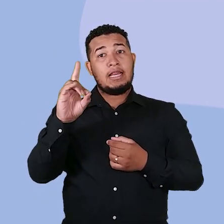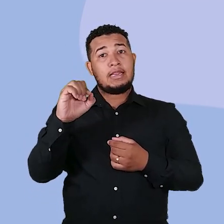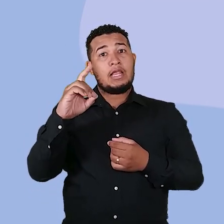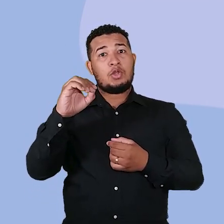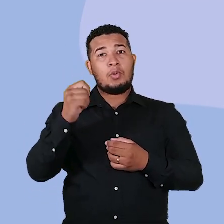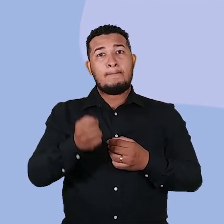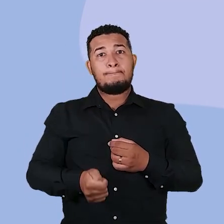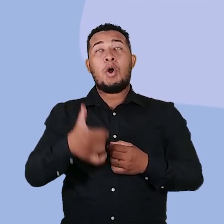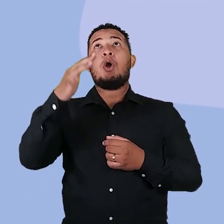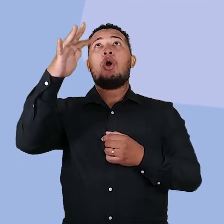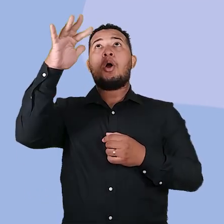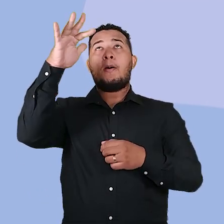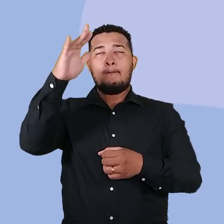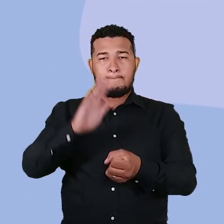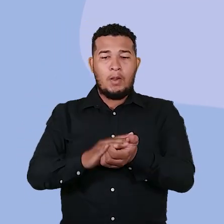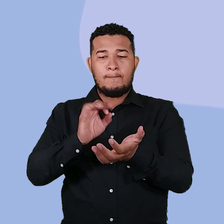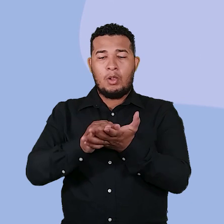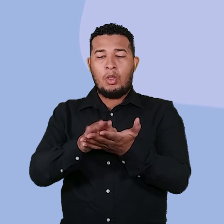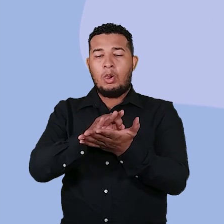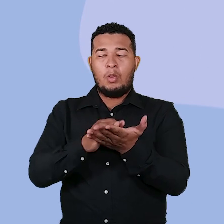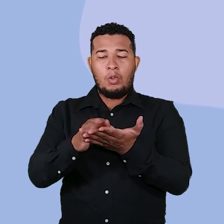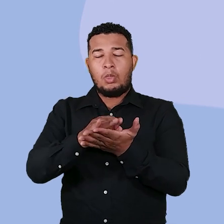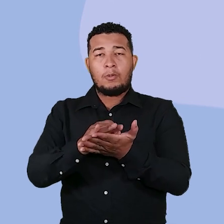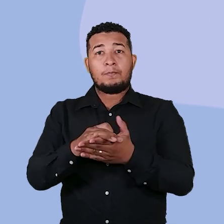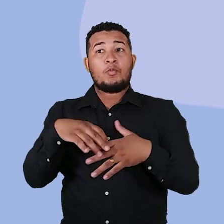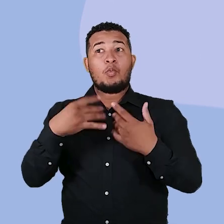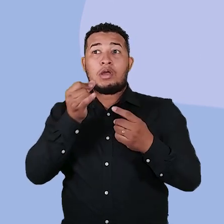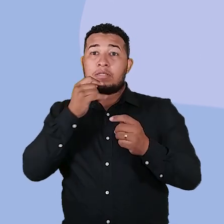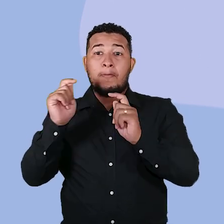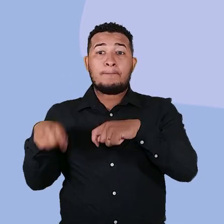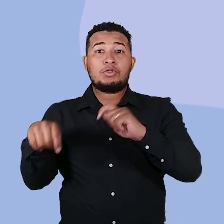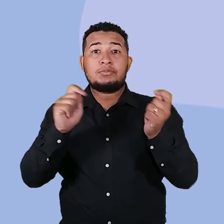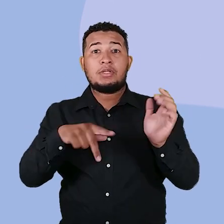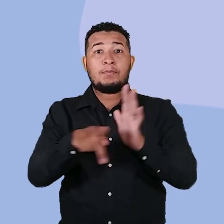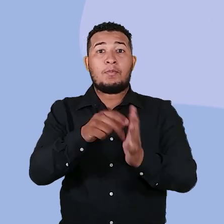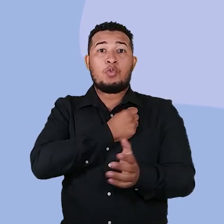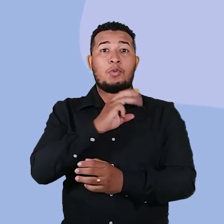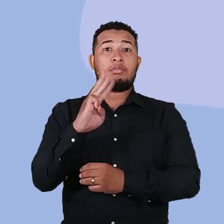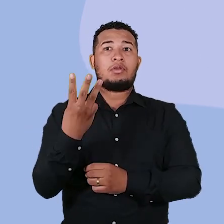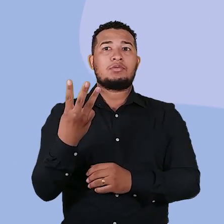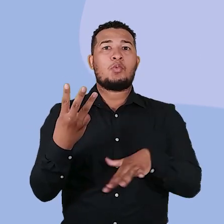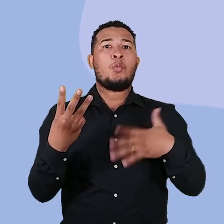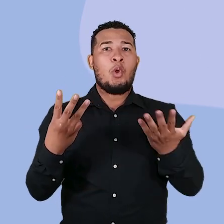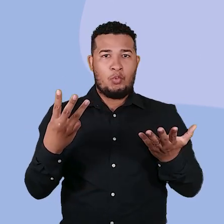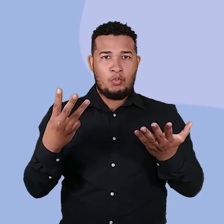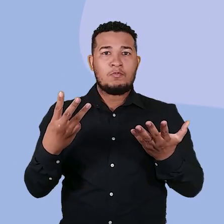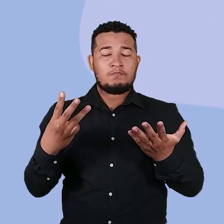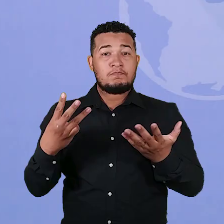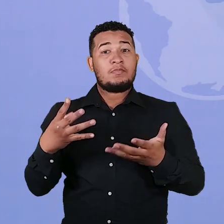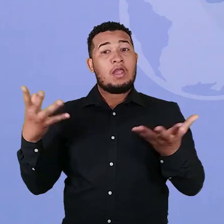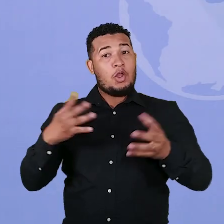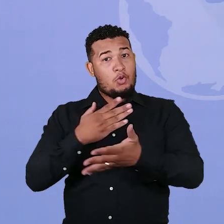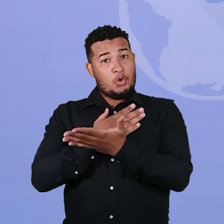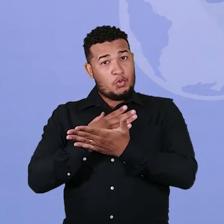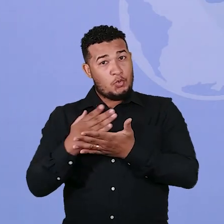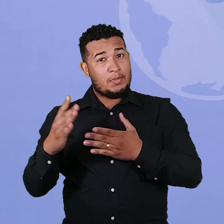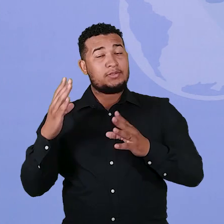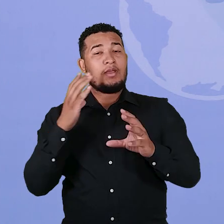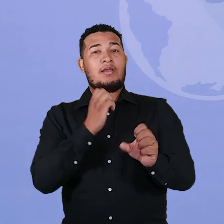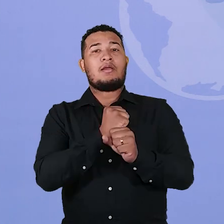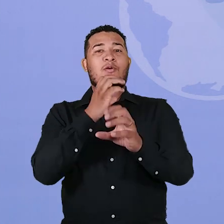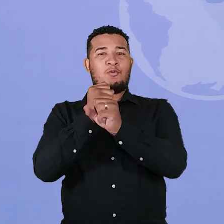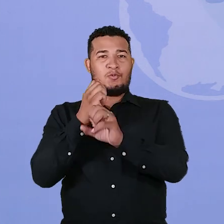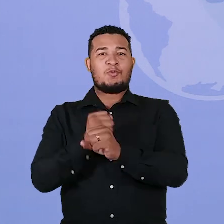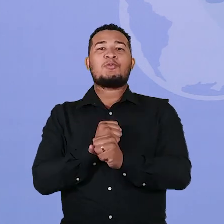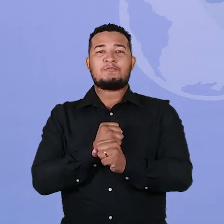ao lançar um dado não viciado qual é a probabilidade de sair o número 3 agora